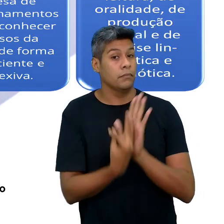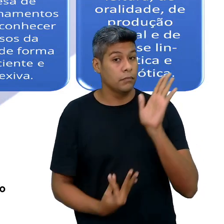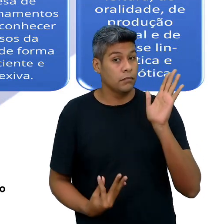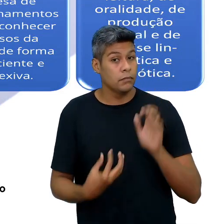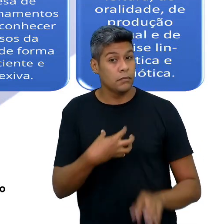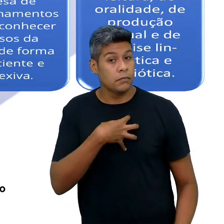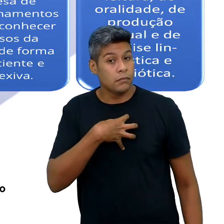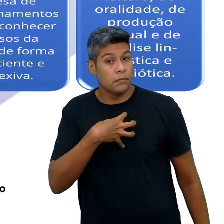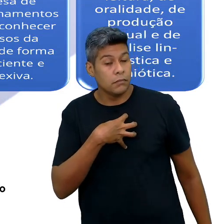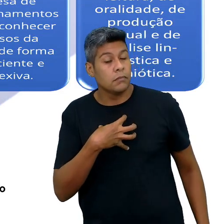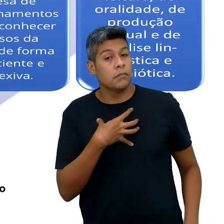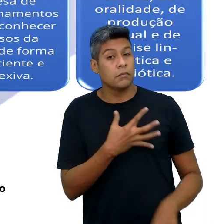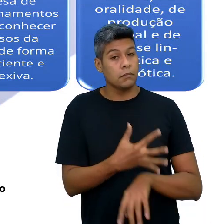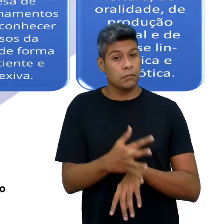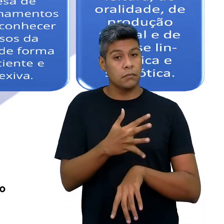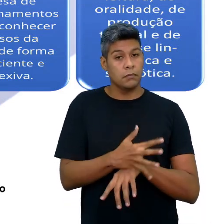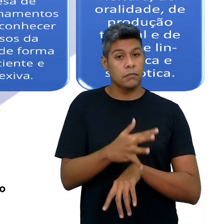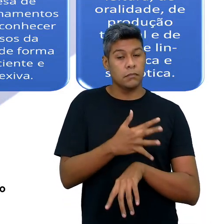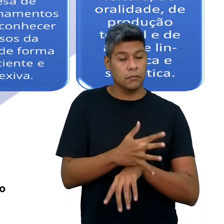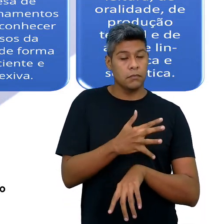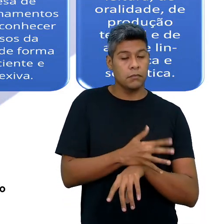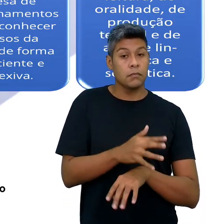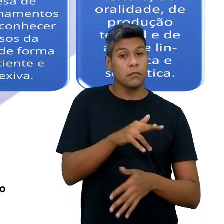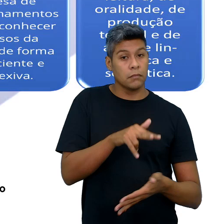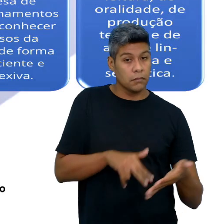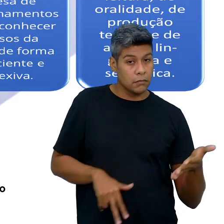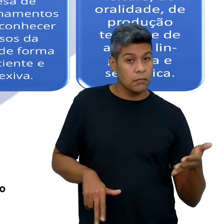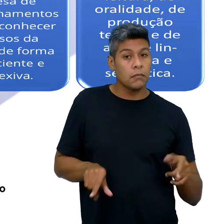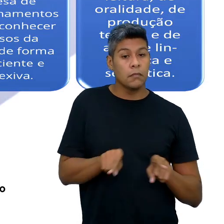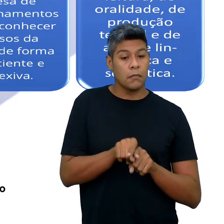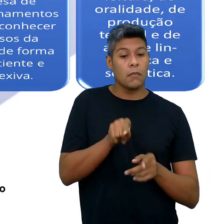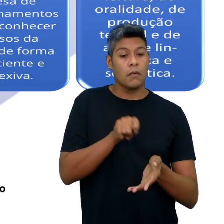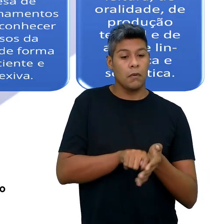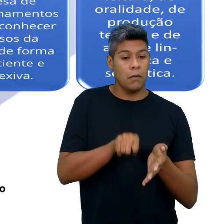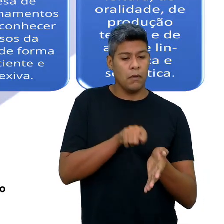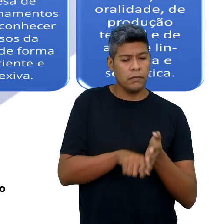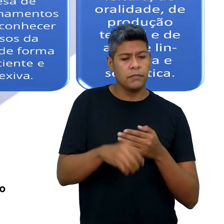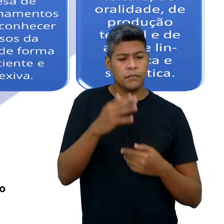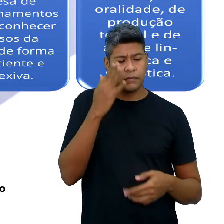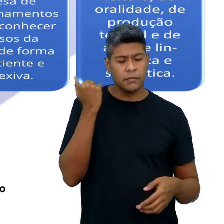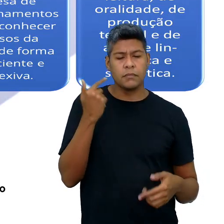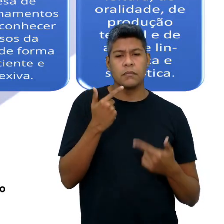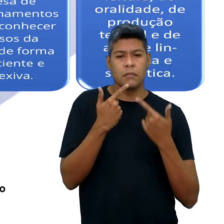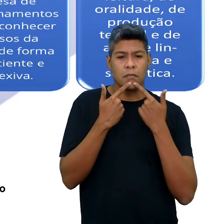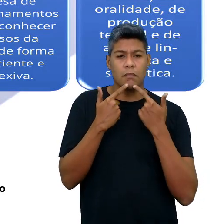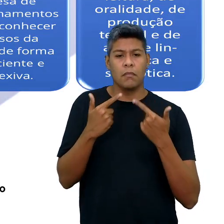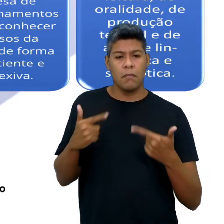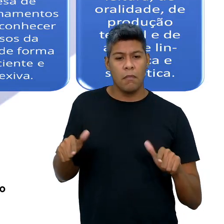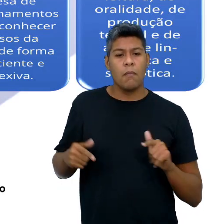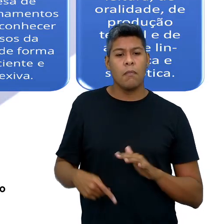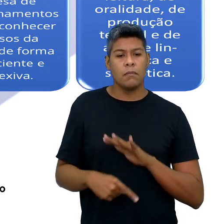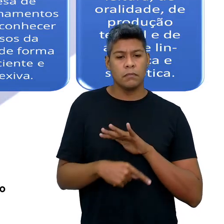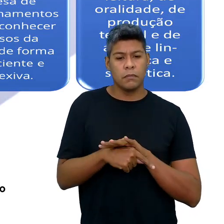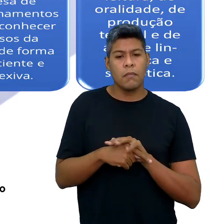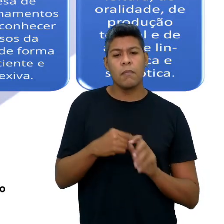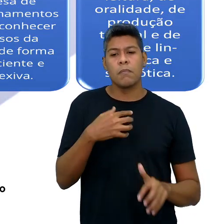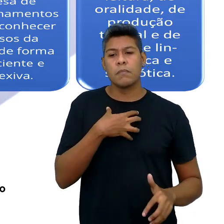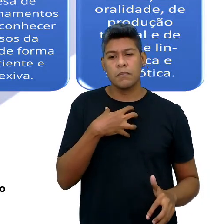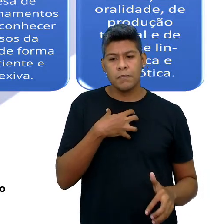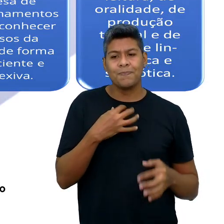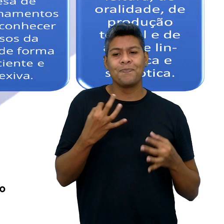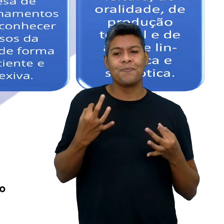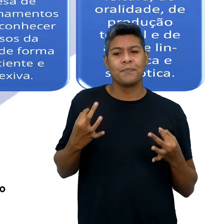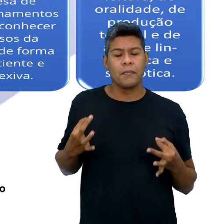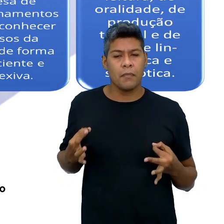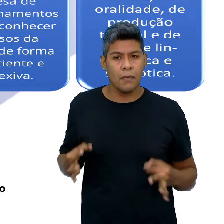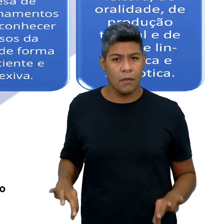suas práticas de leitura e também de escrita, bem como saber usar aí a língua a partir de uma forma consciente,